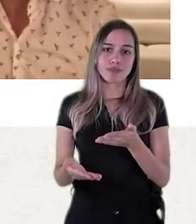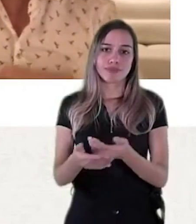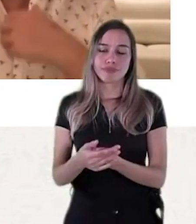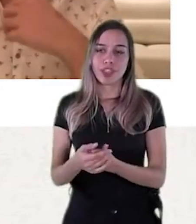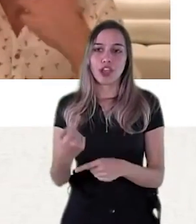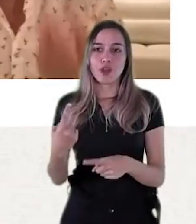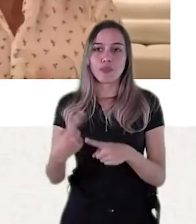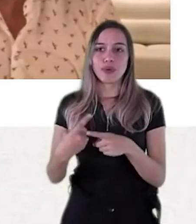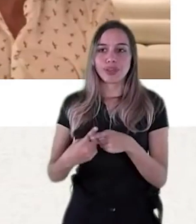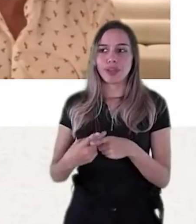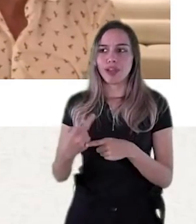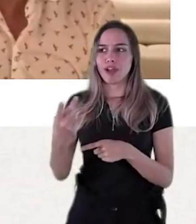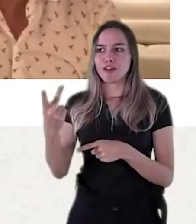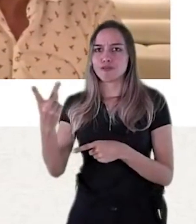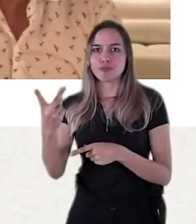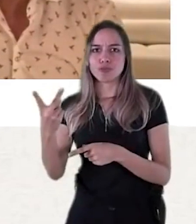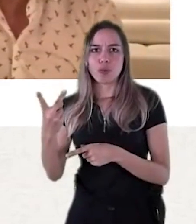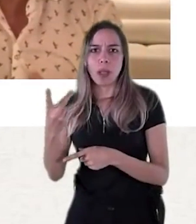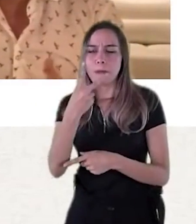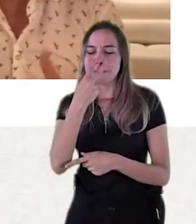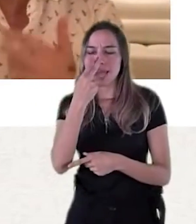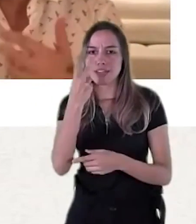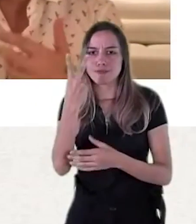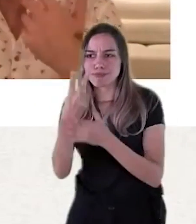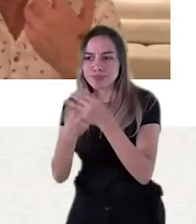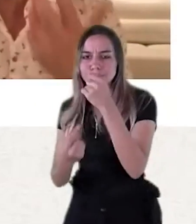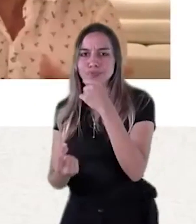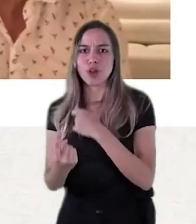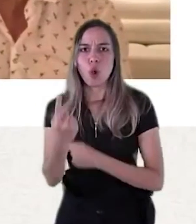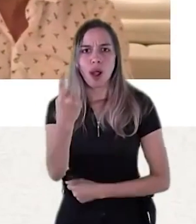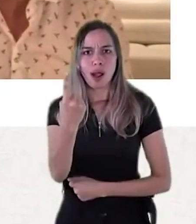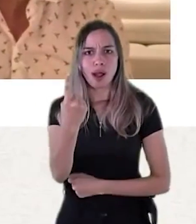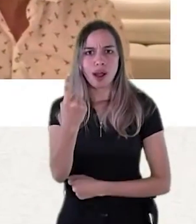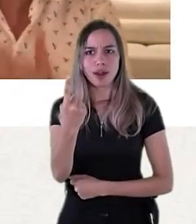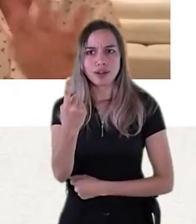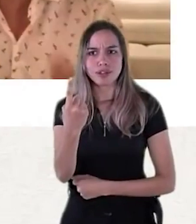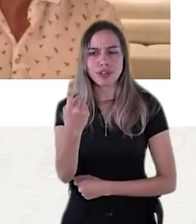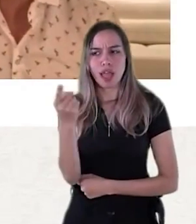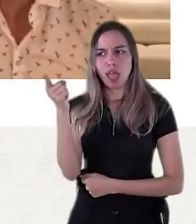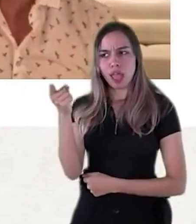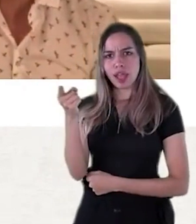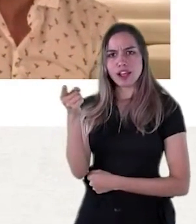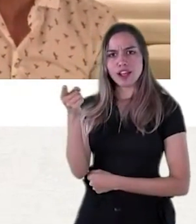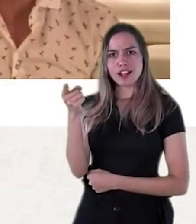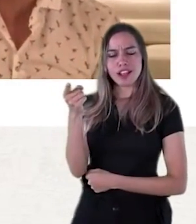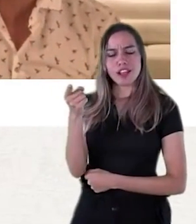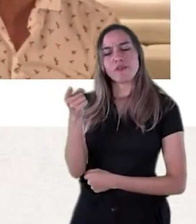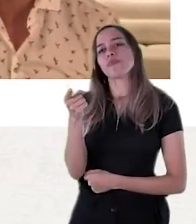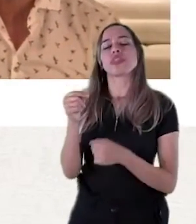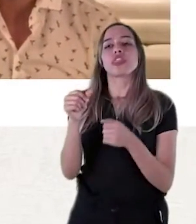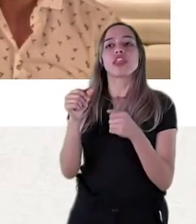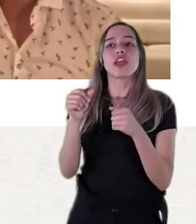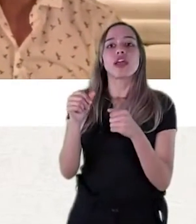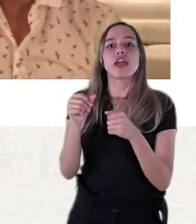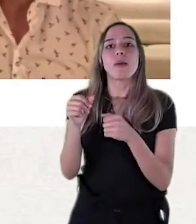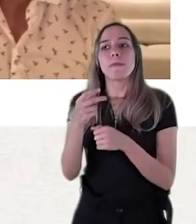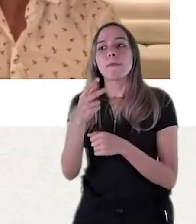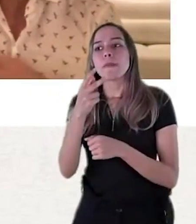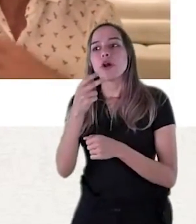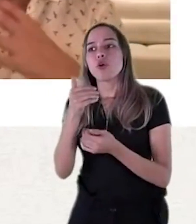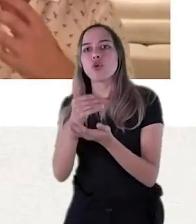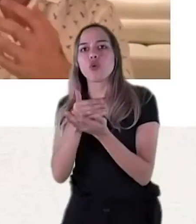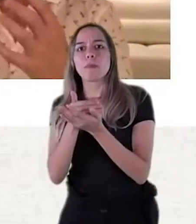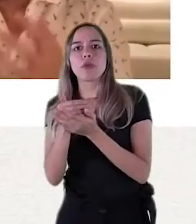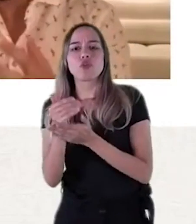mãe. O Paulo ficou conhecido mostrando o rosto de sua mãe na personagem Dona Hermínia.